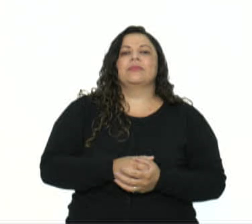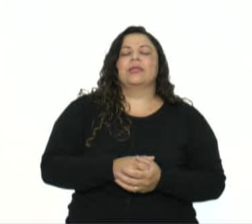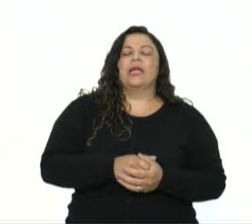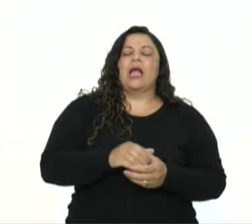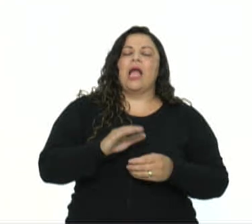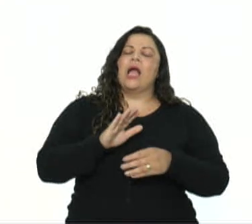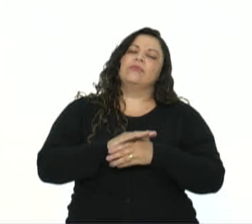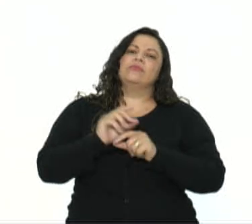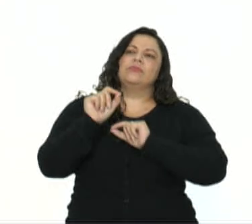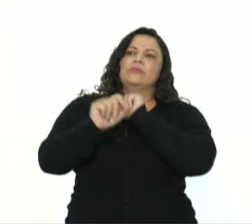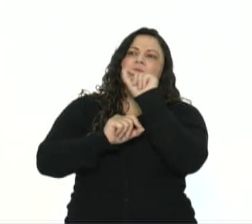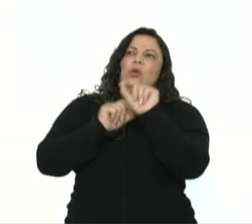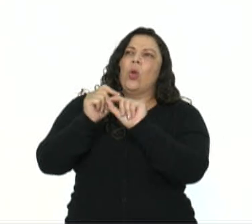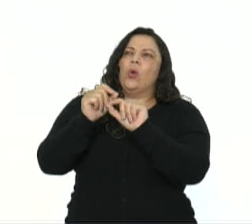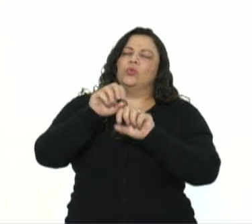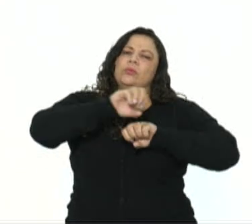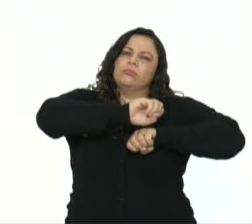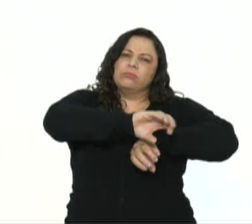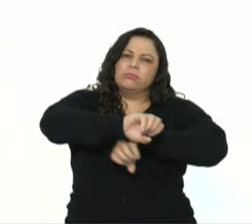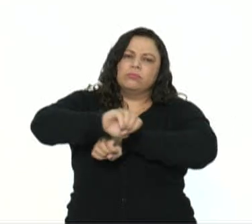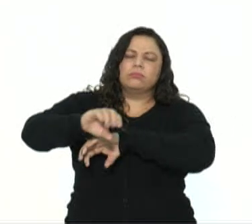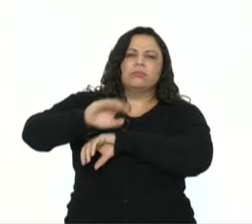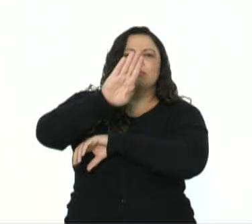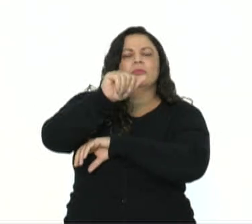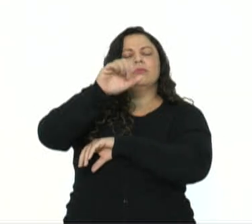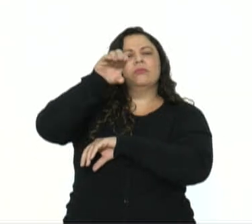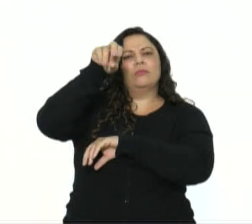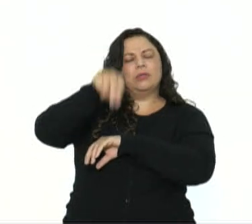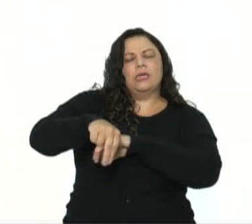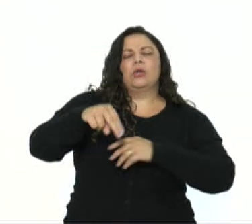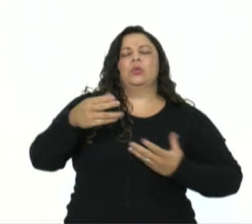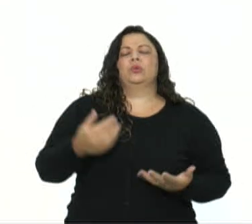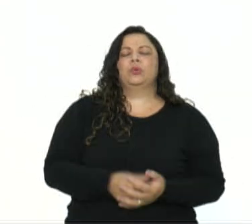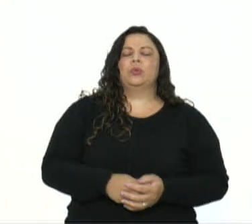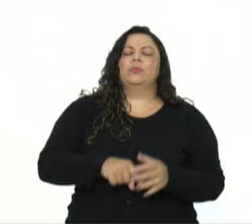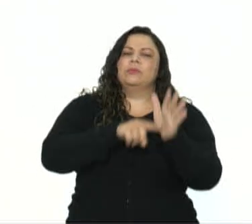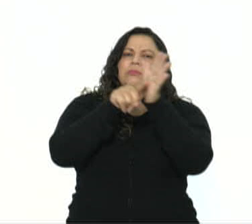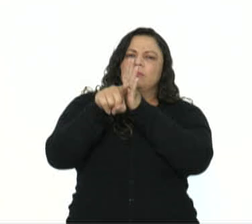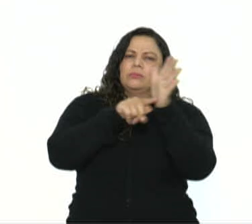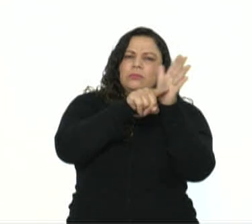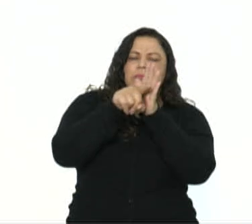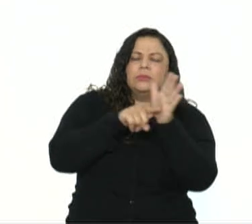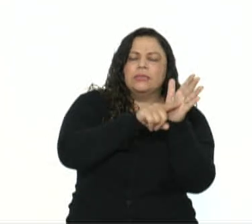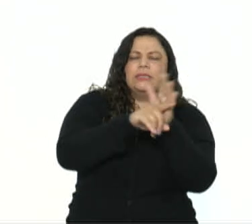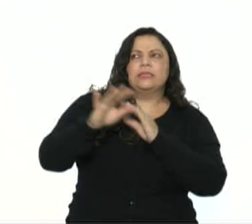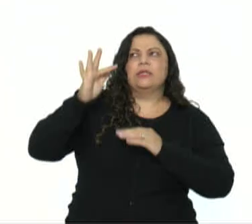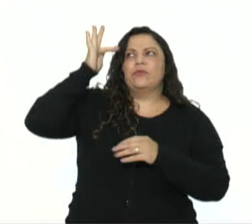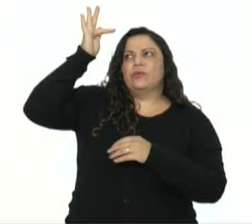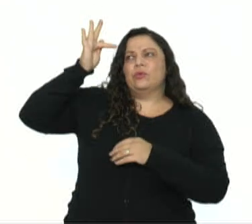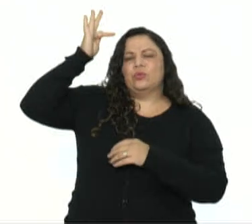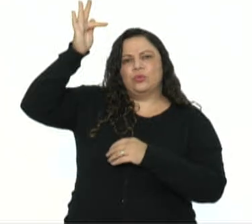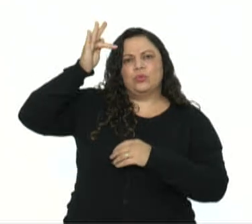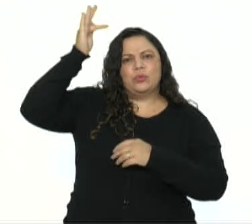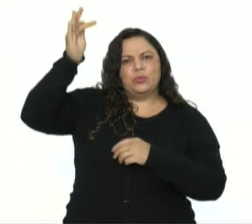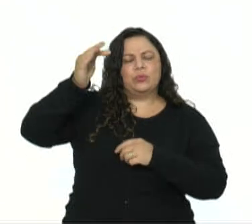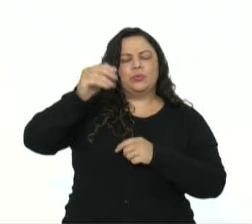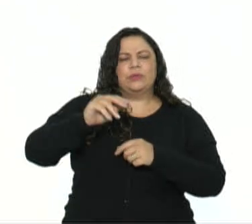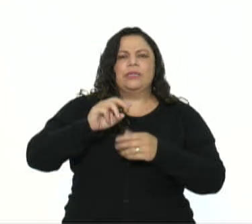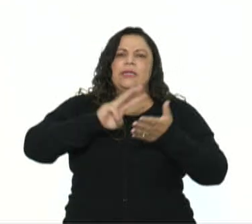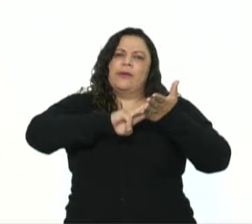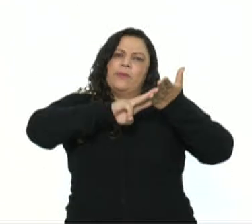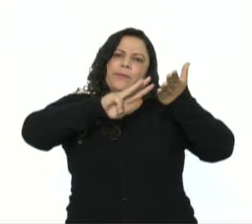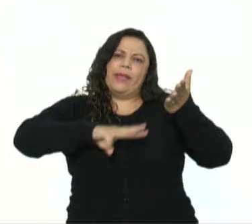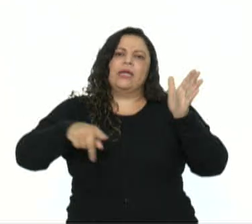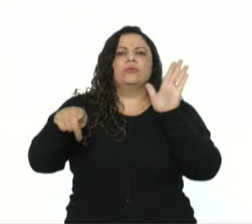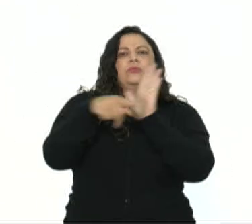de Francis Bacon para a ciência e a filosofia moderna. Sua principal contribuição foi seu método,